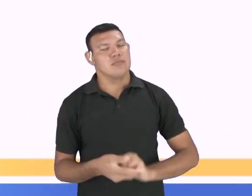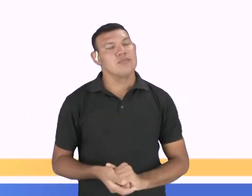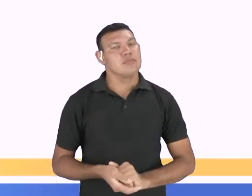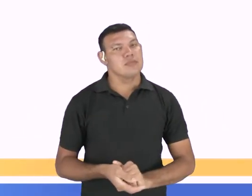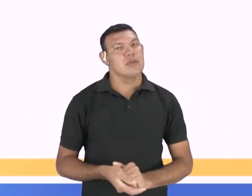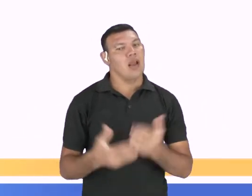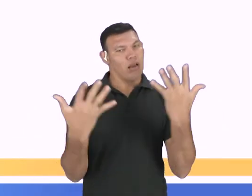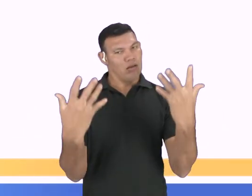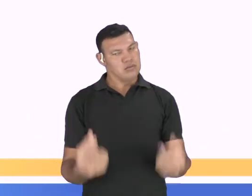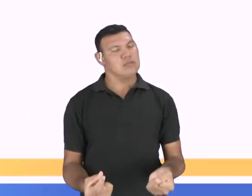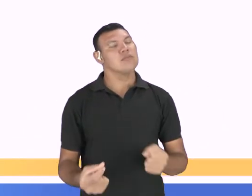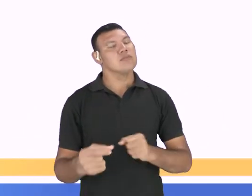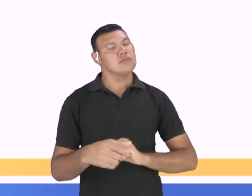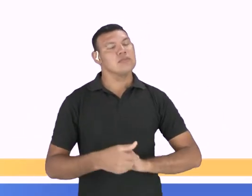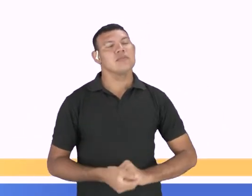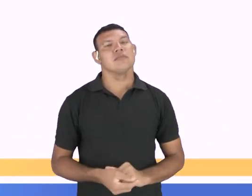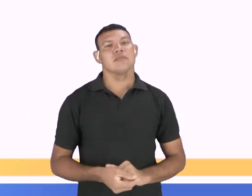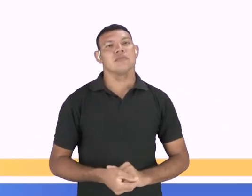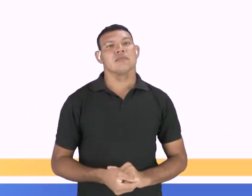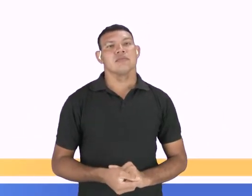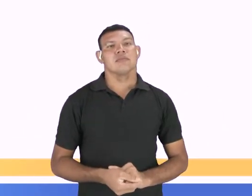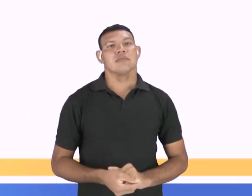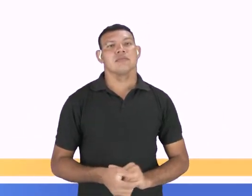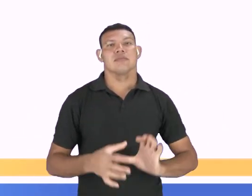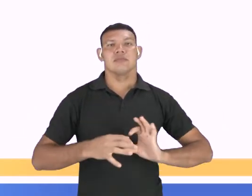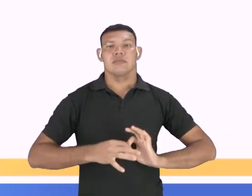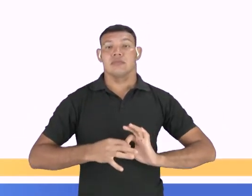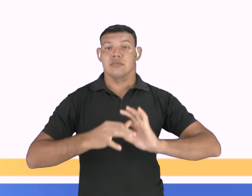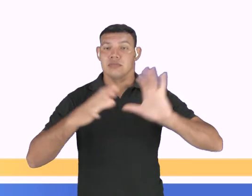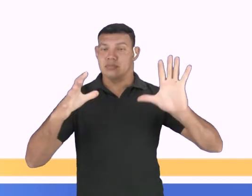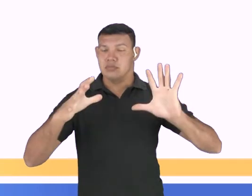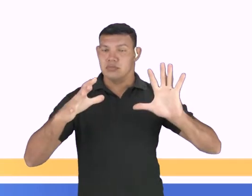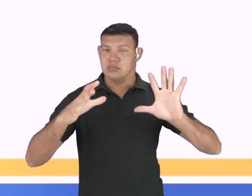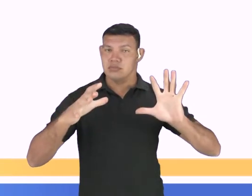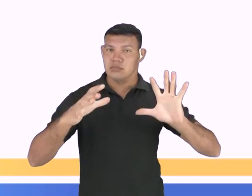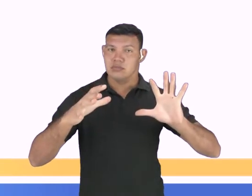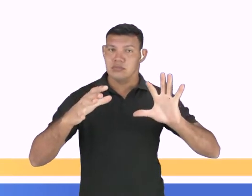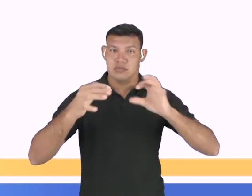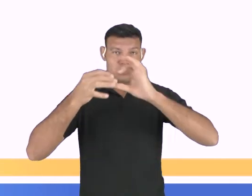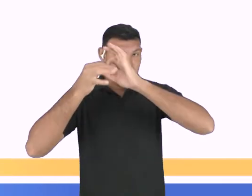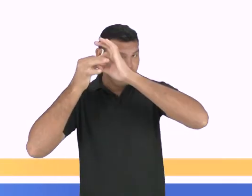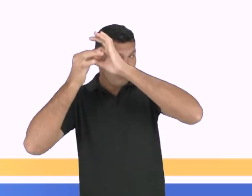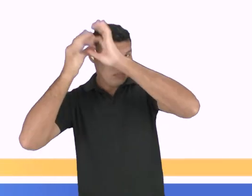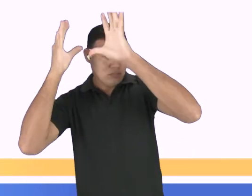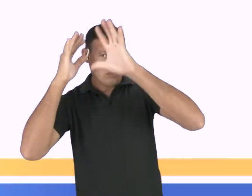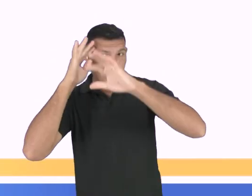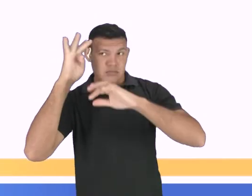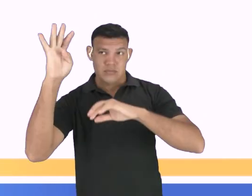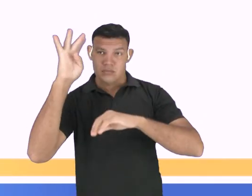vistas. E a liberdade de pensamento.